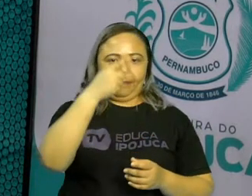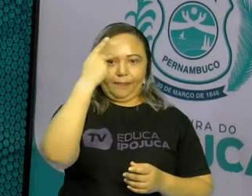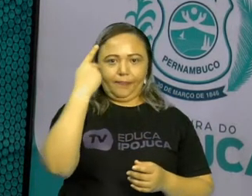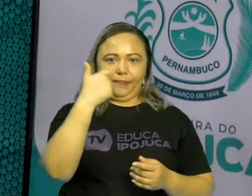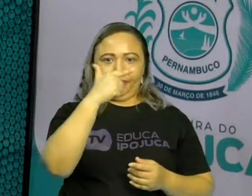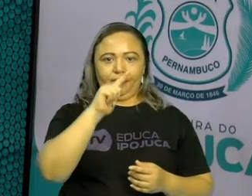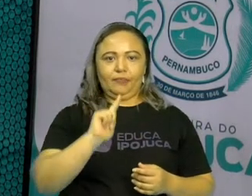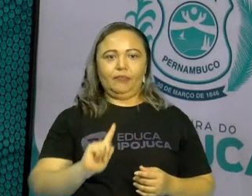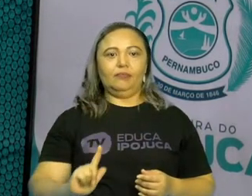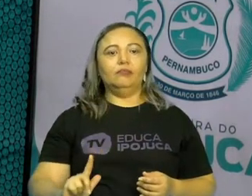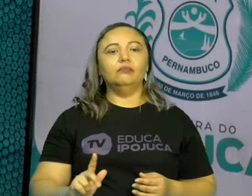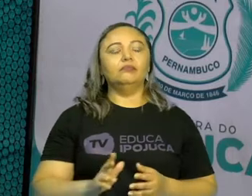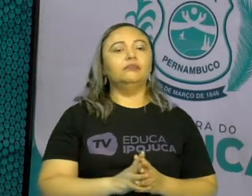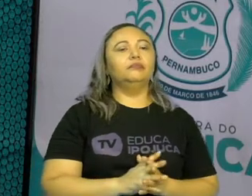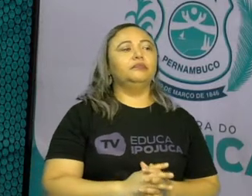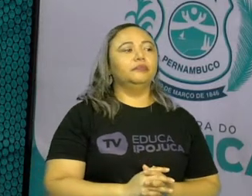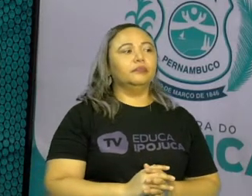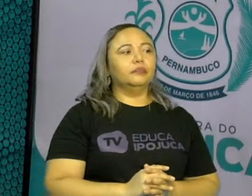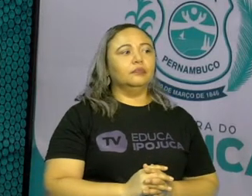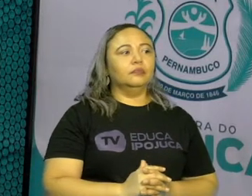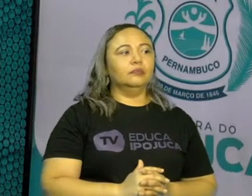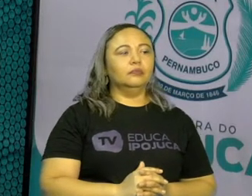o meio e com o outro.